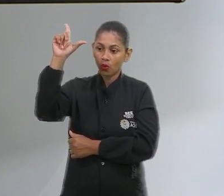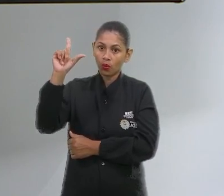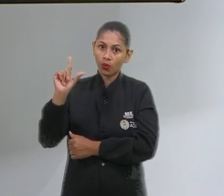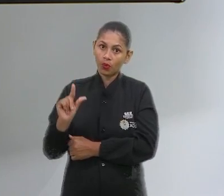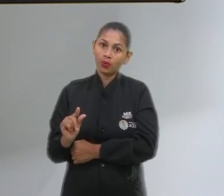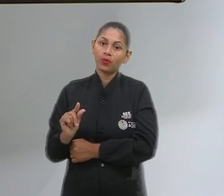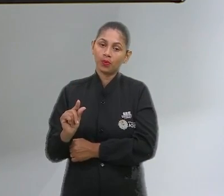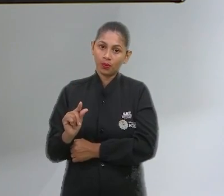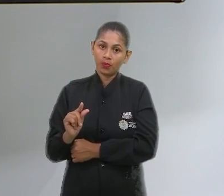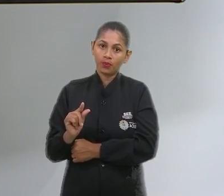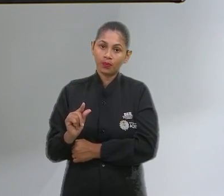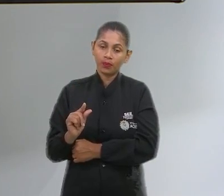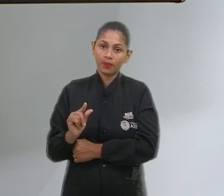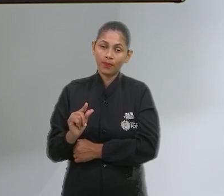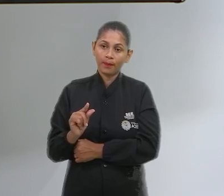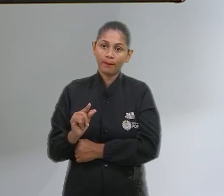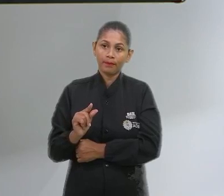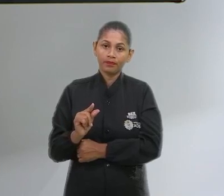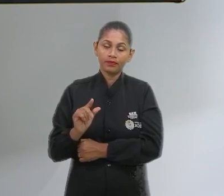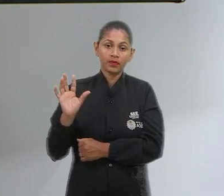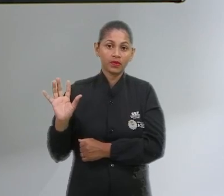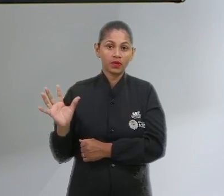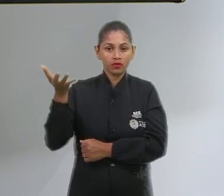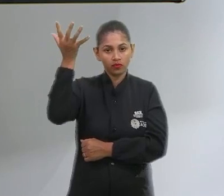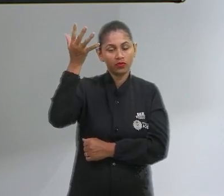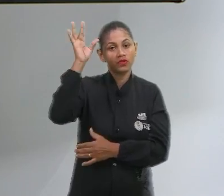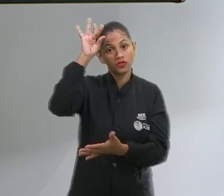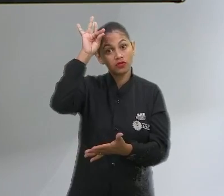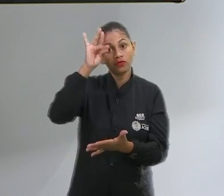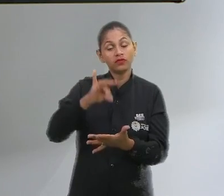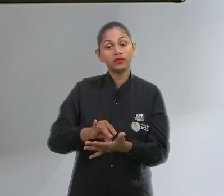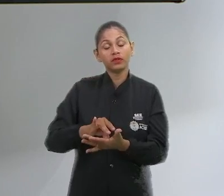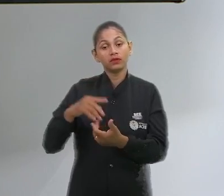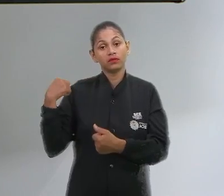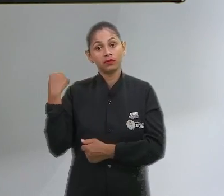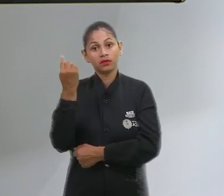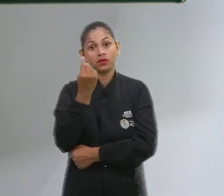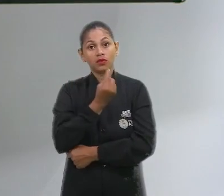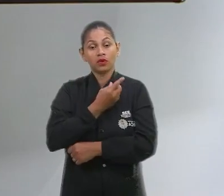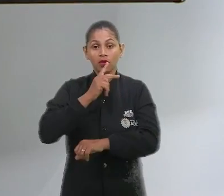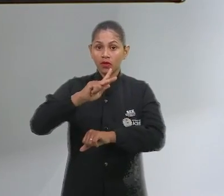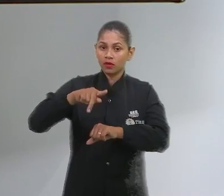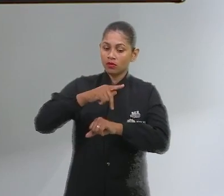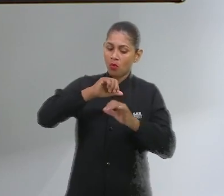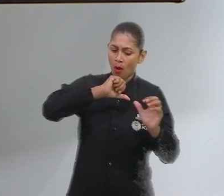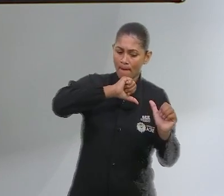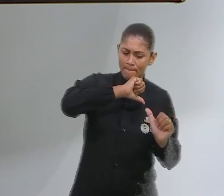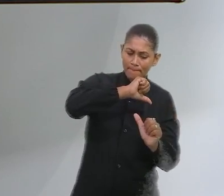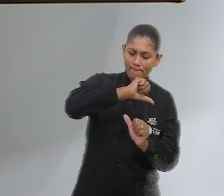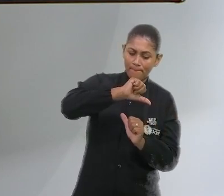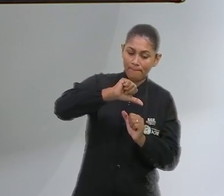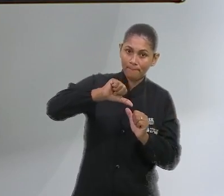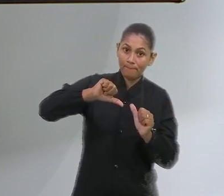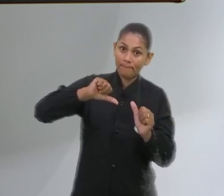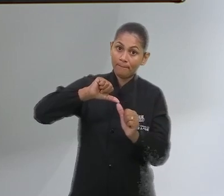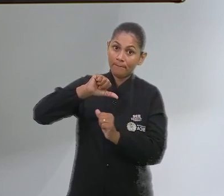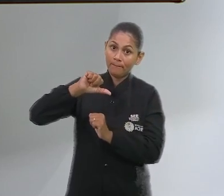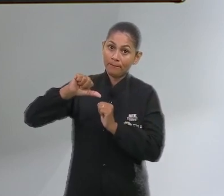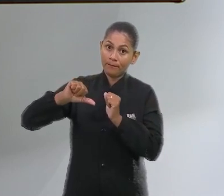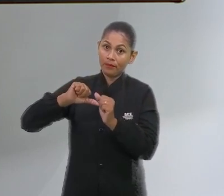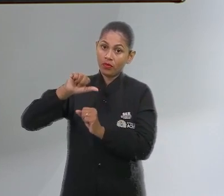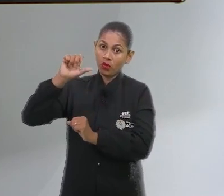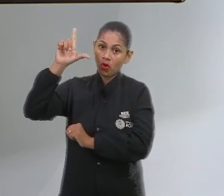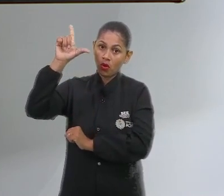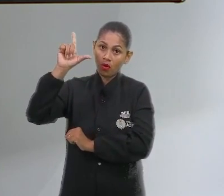ponderando, que ocorreu de uma maneira efetiva no nosso país uma mobilidade, digamos assim,